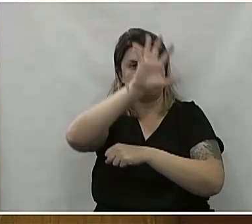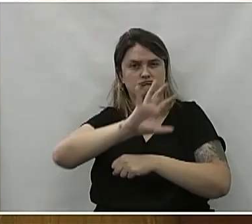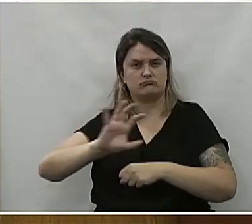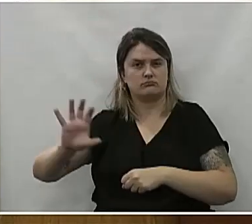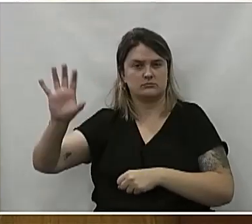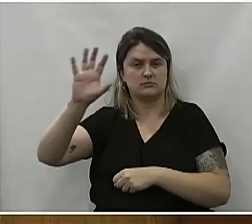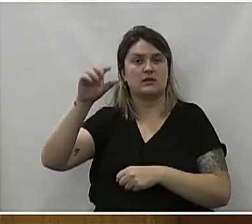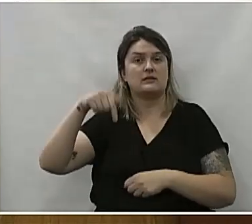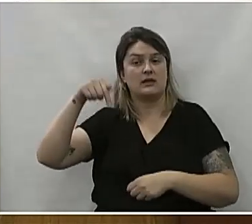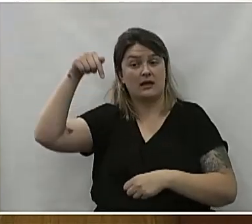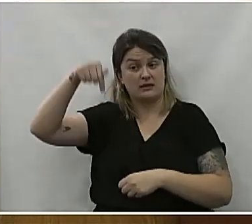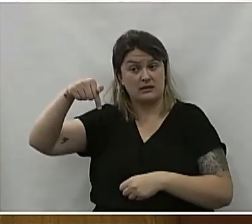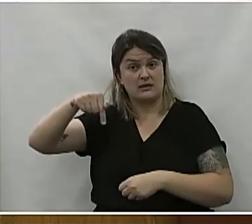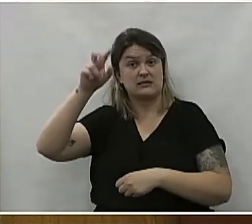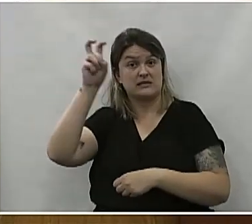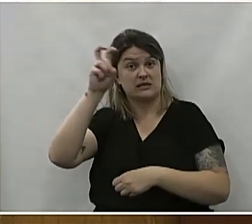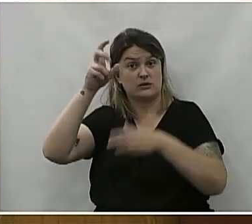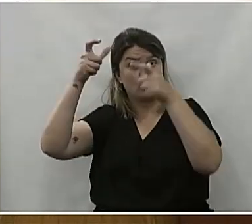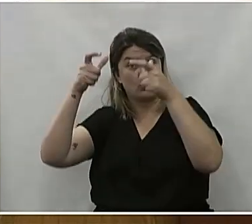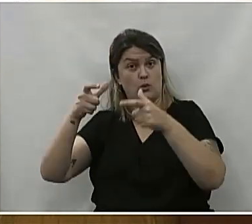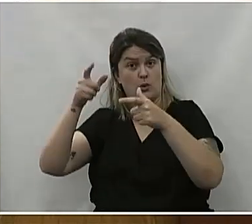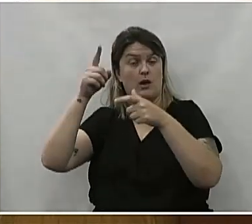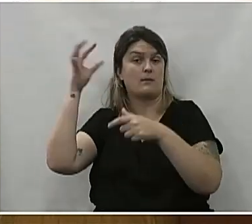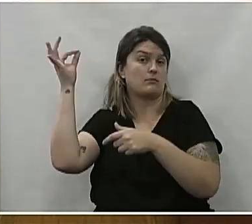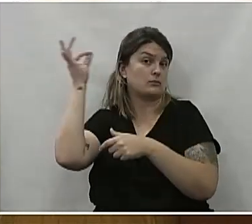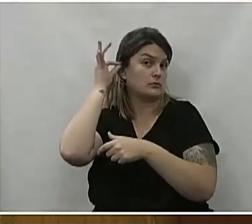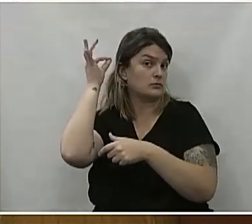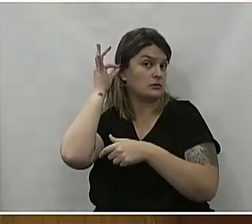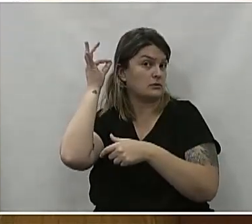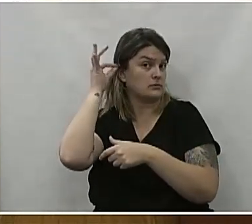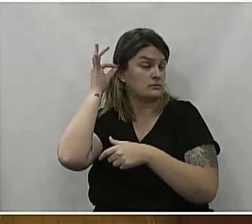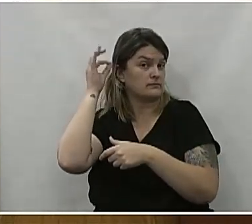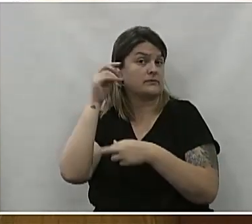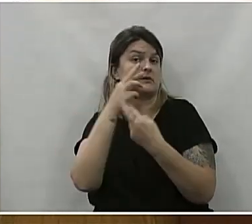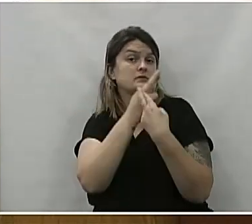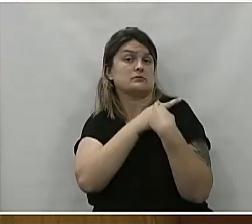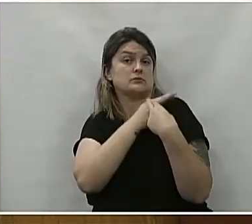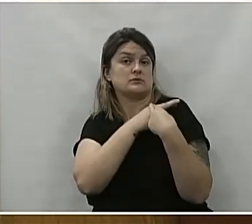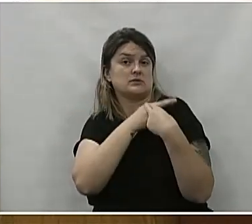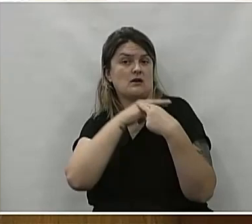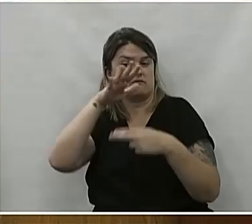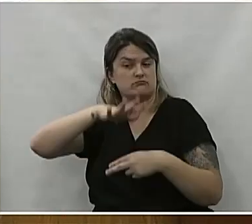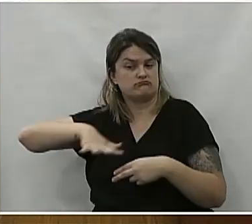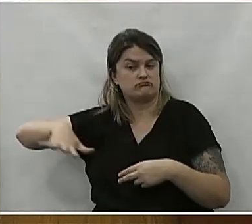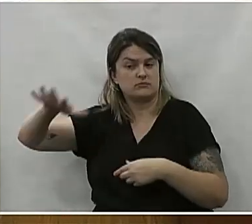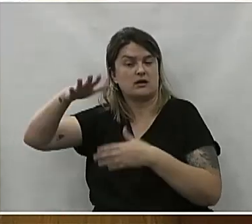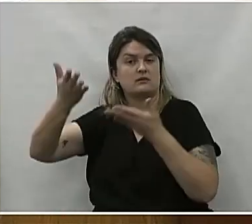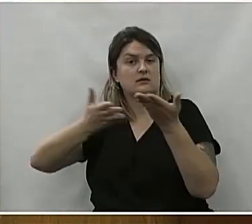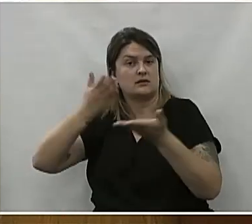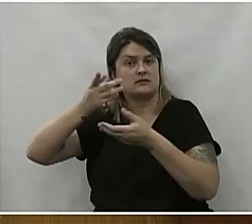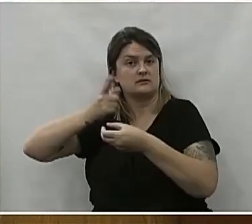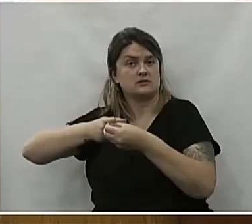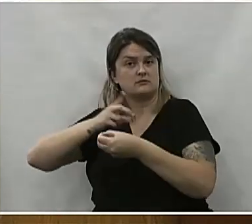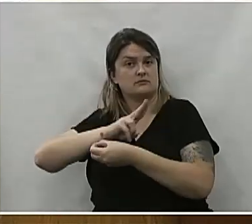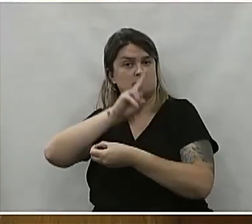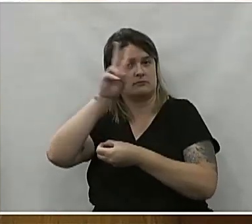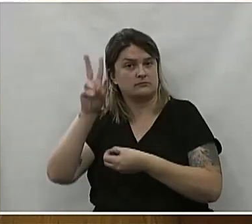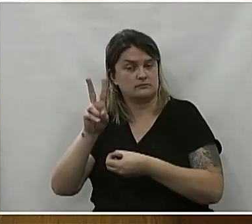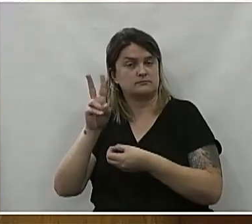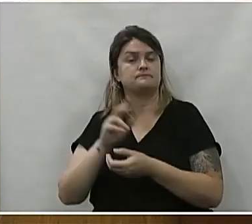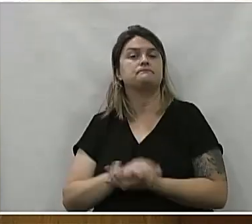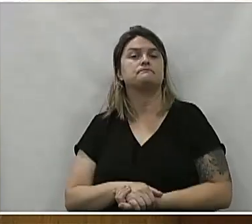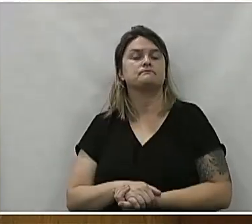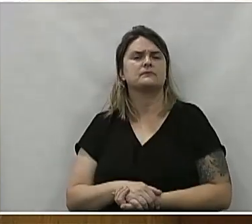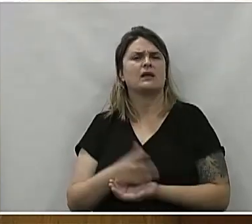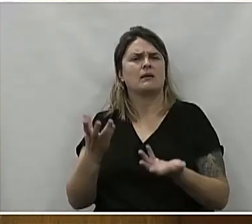Incluindo a Quinta Companhia Sediada Em Ponta Grossa O qual tem Responsabilidade Territorial De atendimento À União da Vitória Em